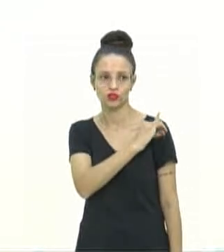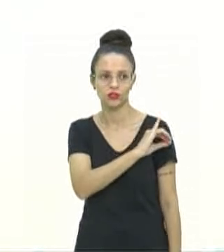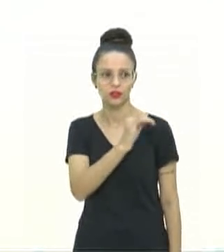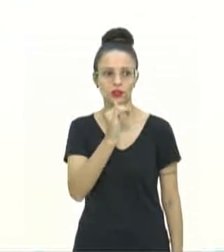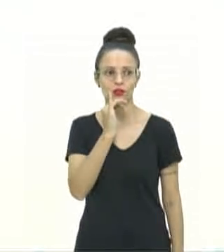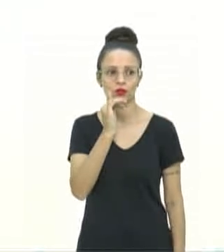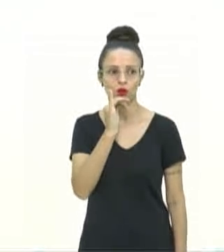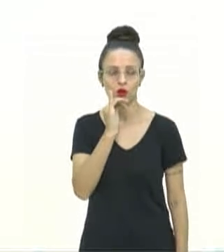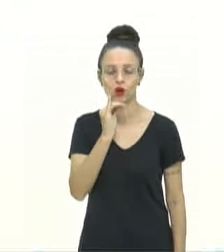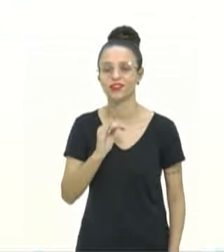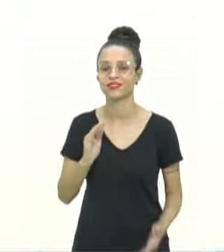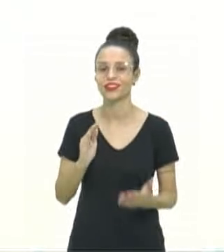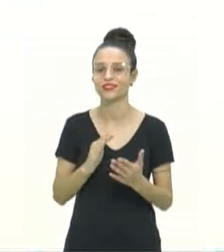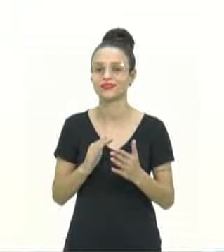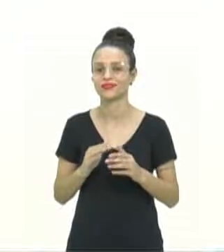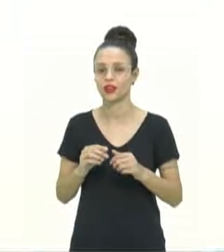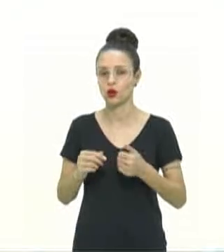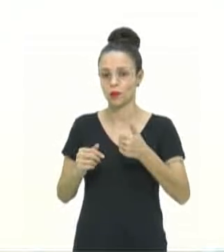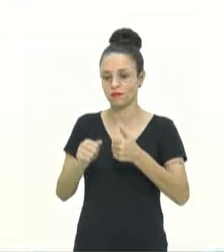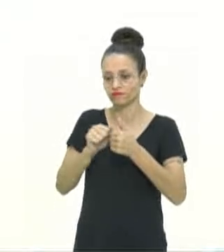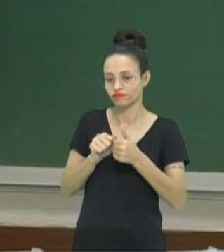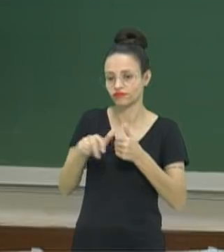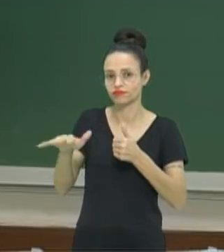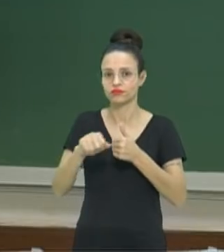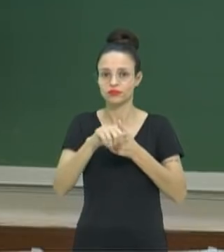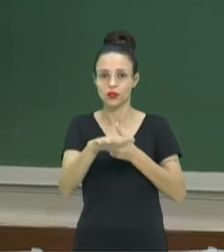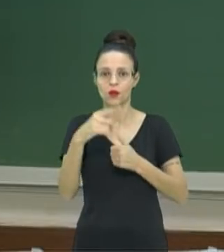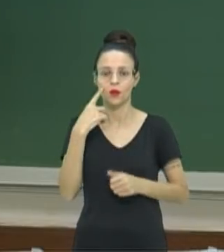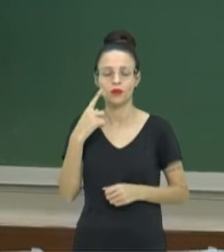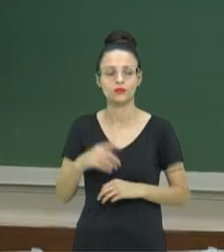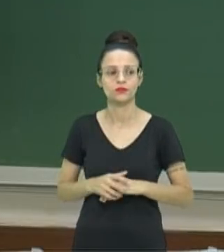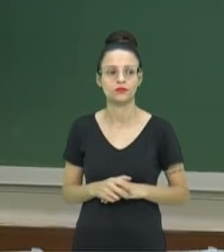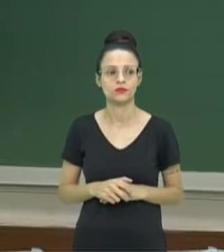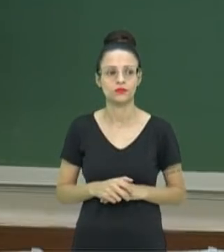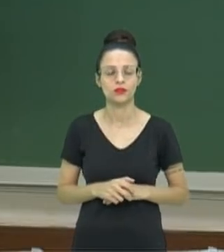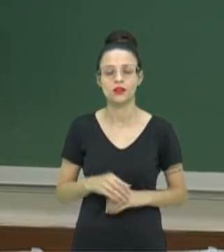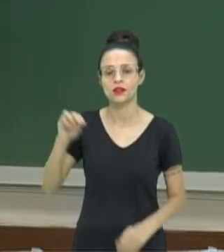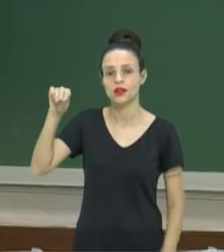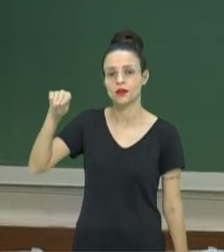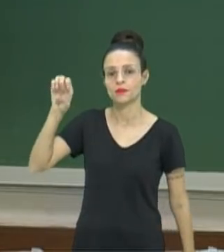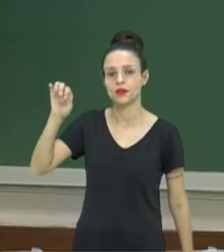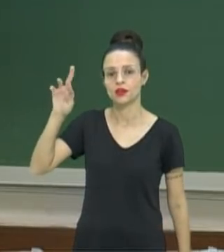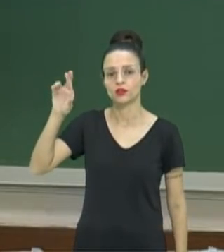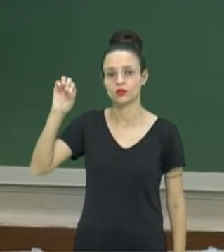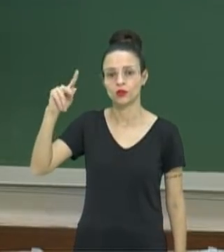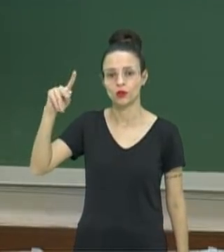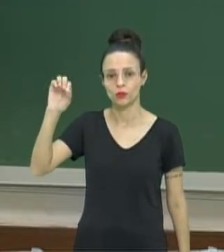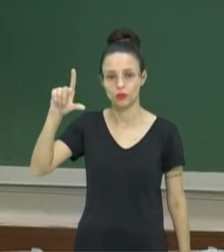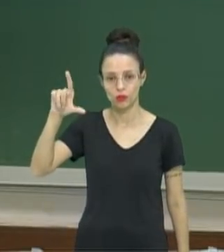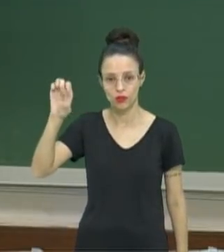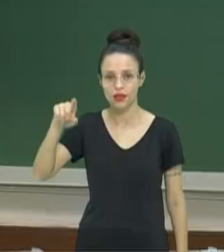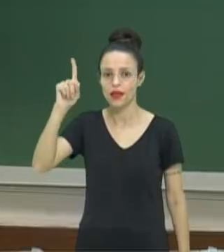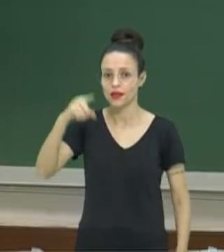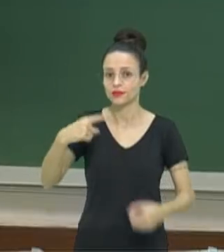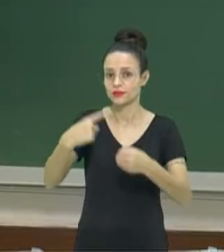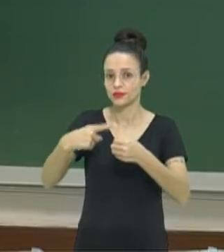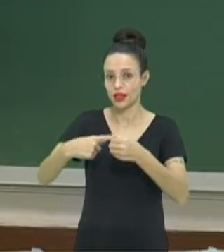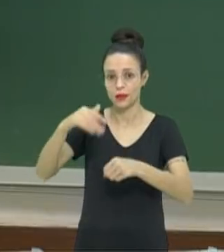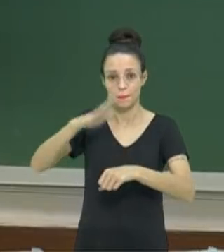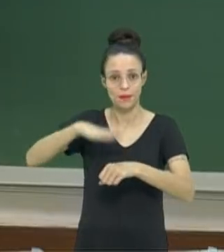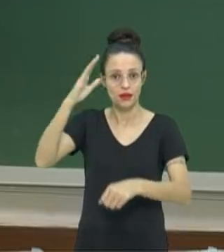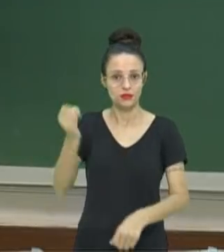uma subdivisão das metrópoles que eu trouxe para vocês, né? A metrópole é a cidade mais